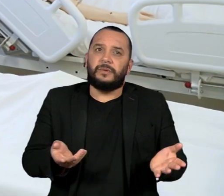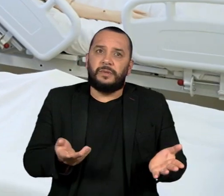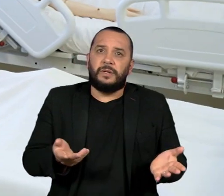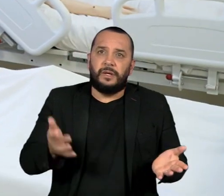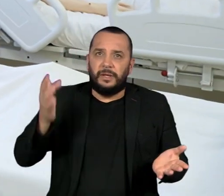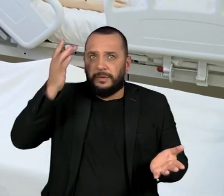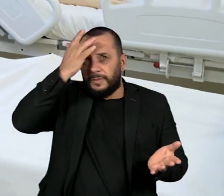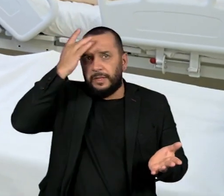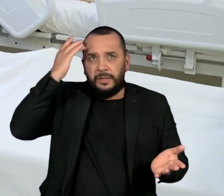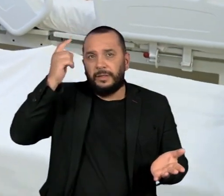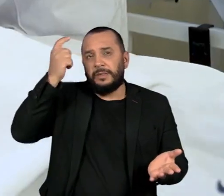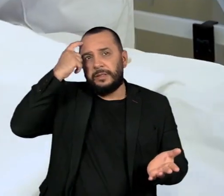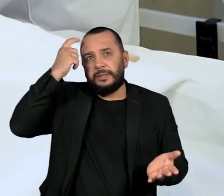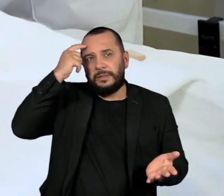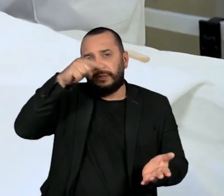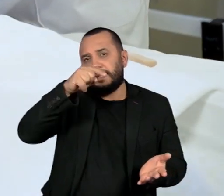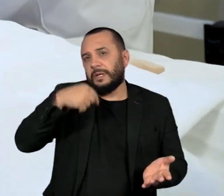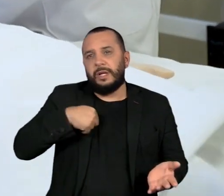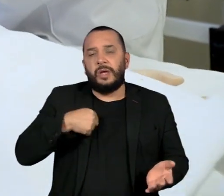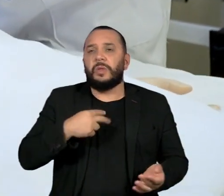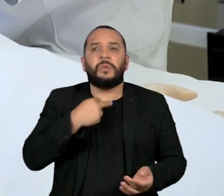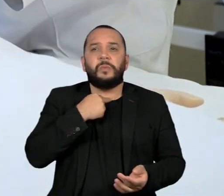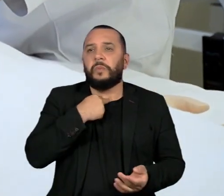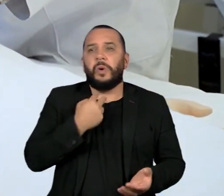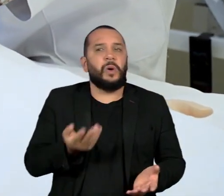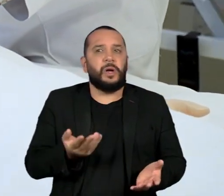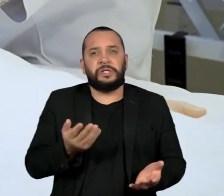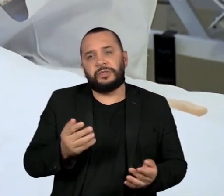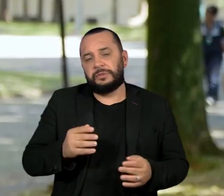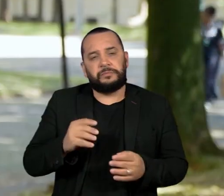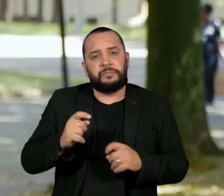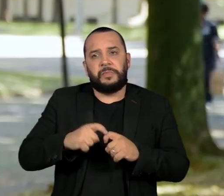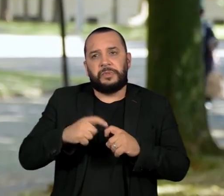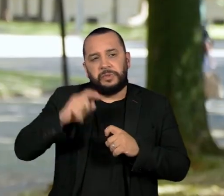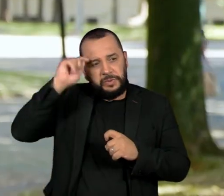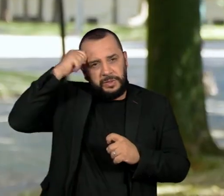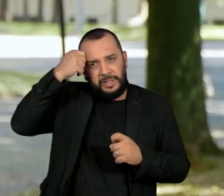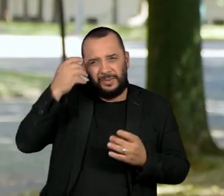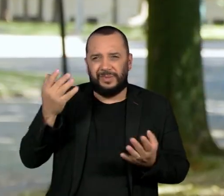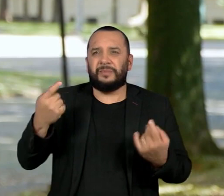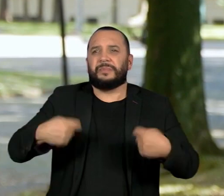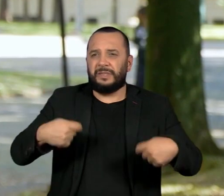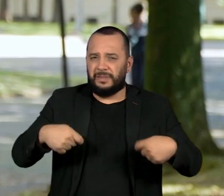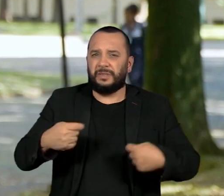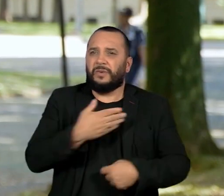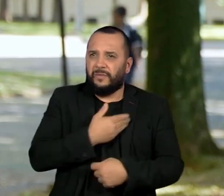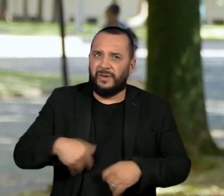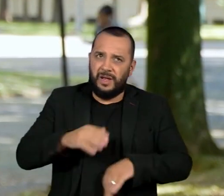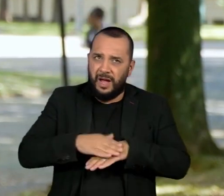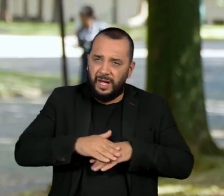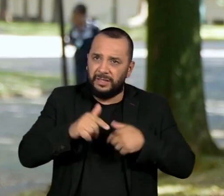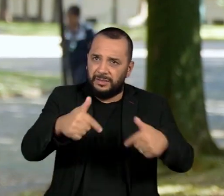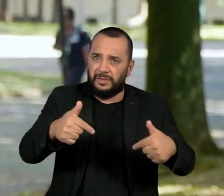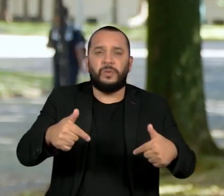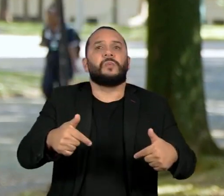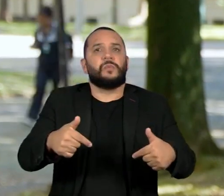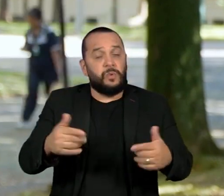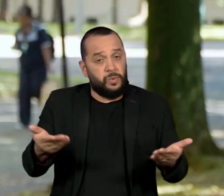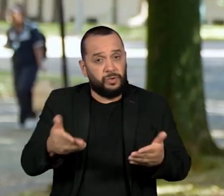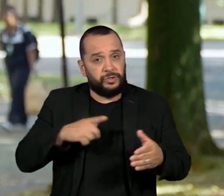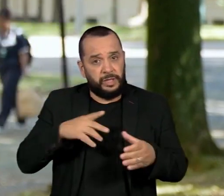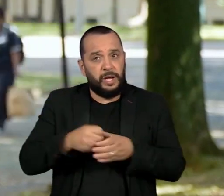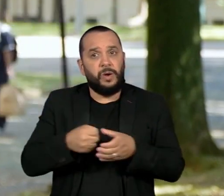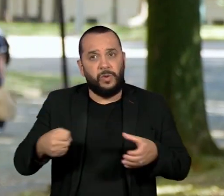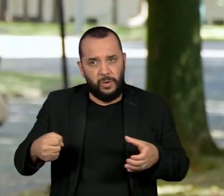perdura, né, essa ideia de que não pode ter um médico negro. Então, é necessário desenvolver políticas. Hoje a gente tem, sim, as cotas, que